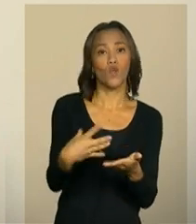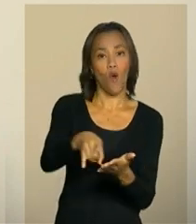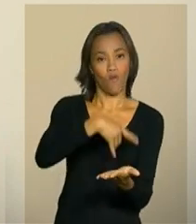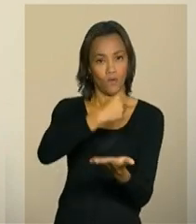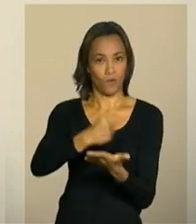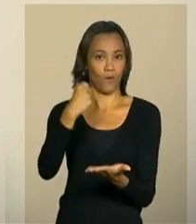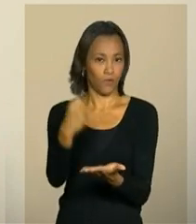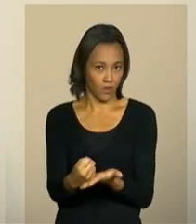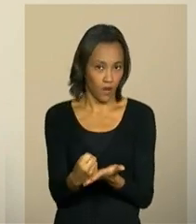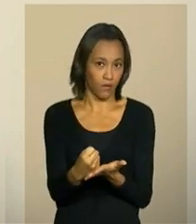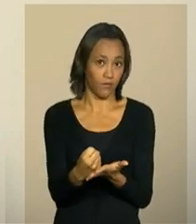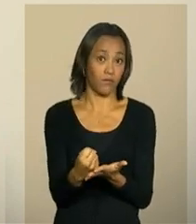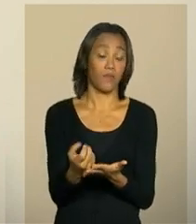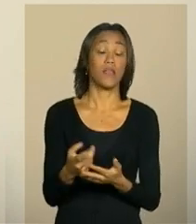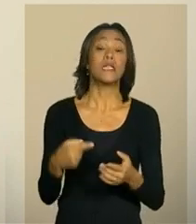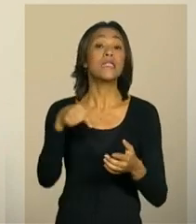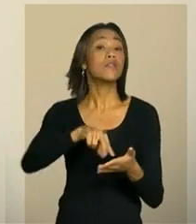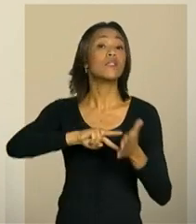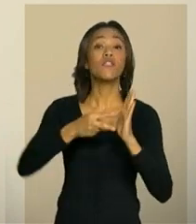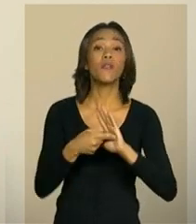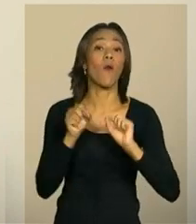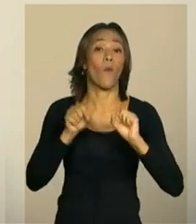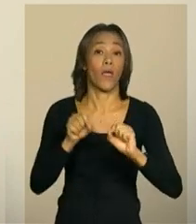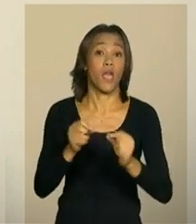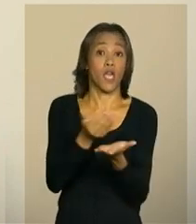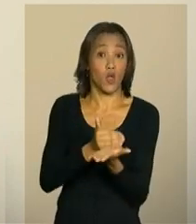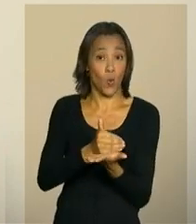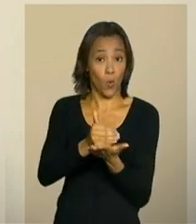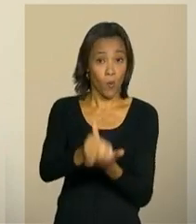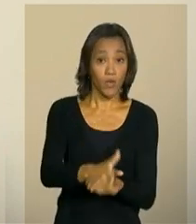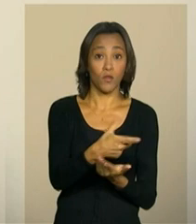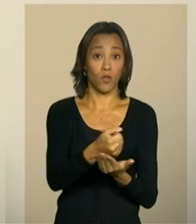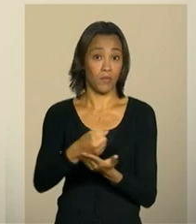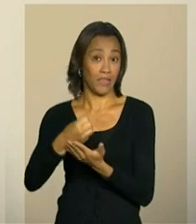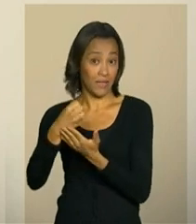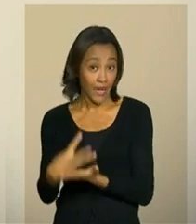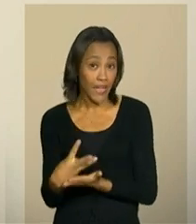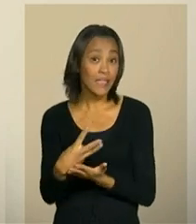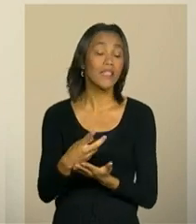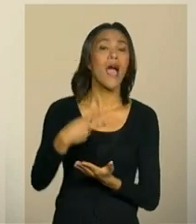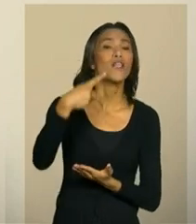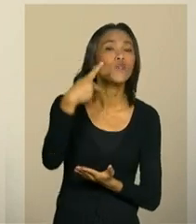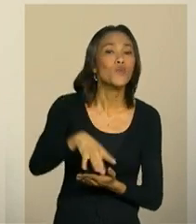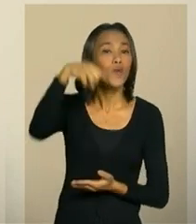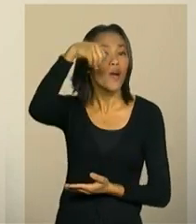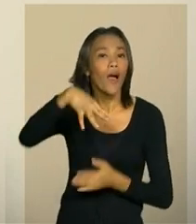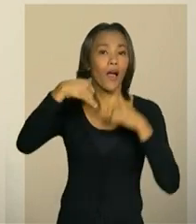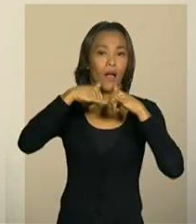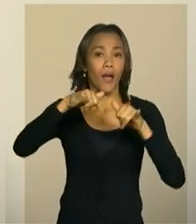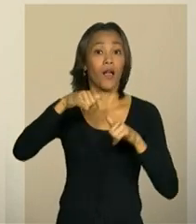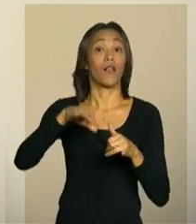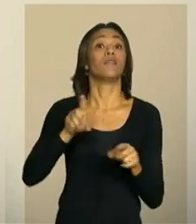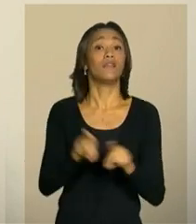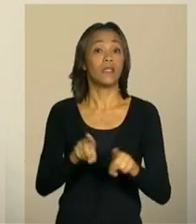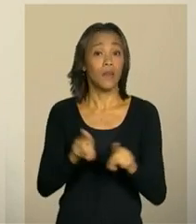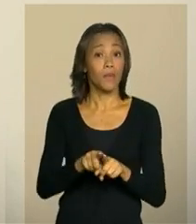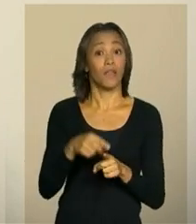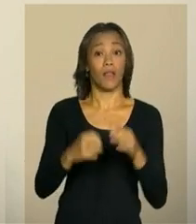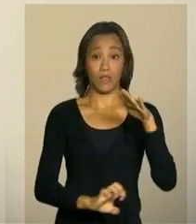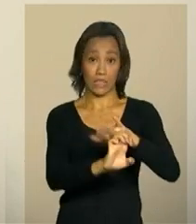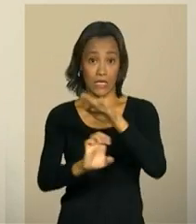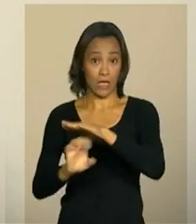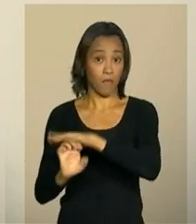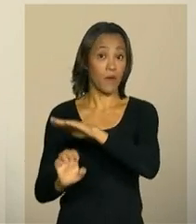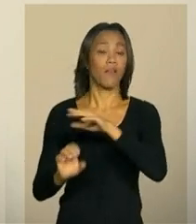seus contratos Isso significa que no início de 2013 a sua conta de luz e a das empresas